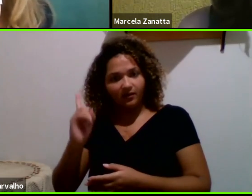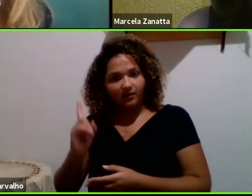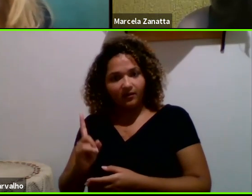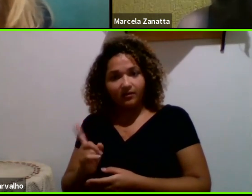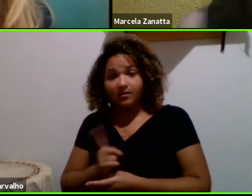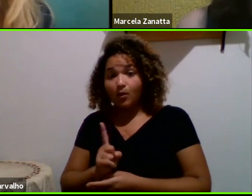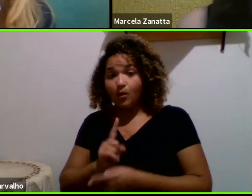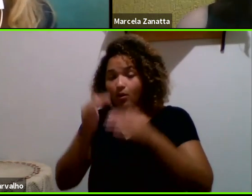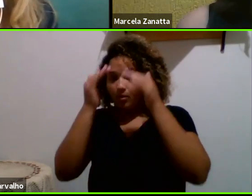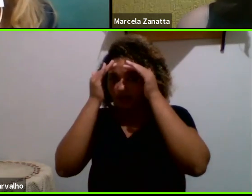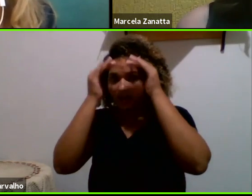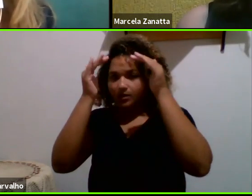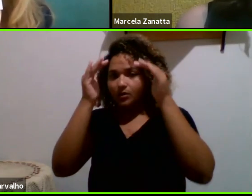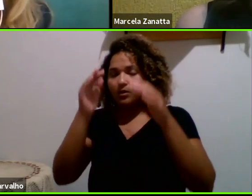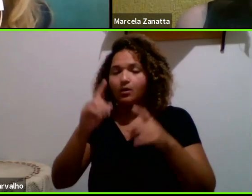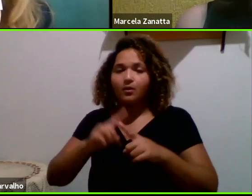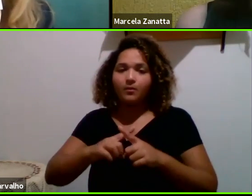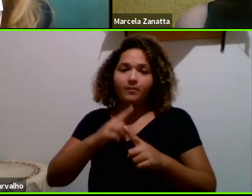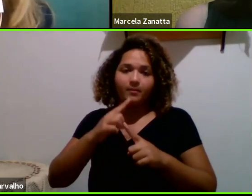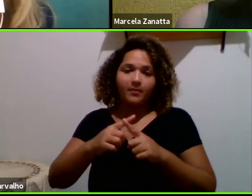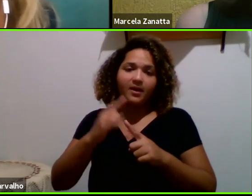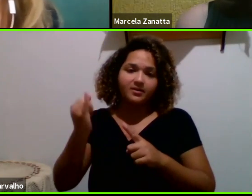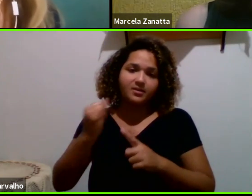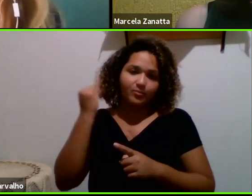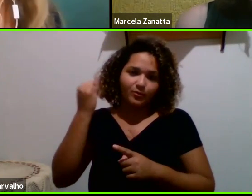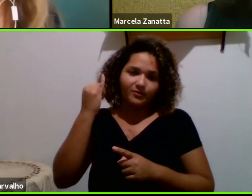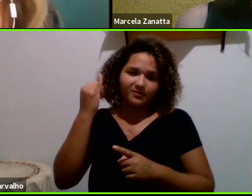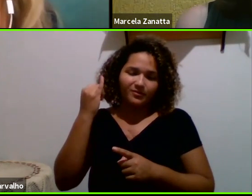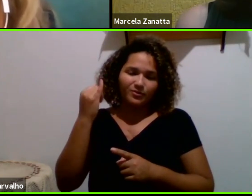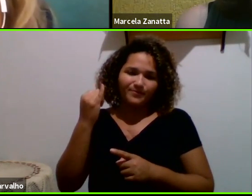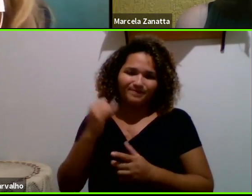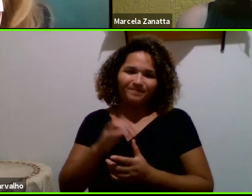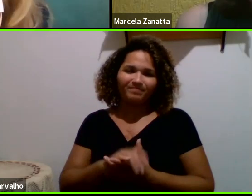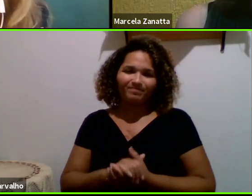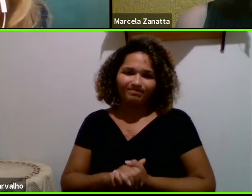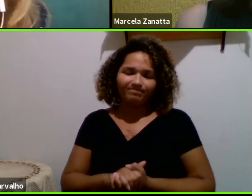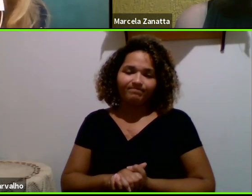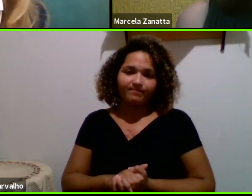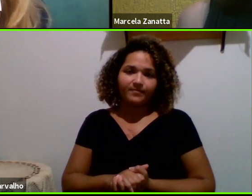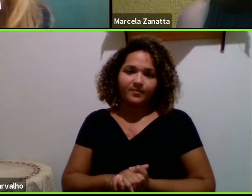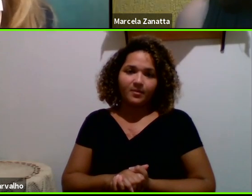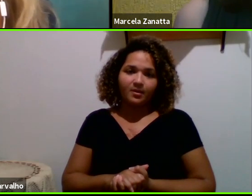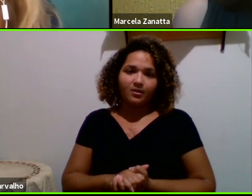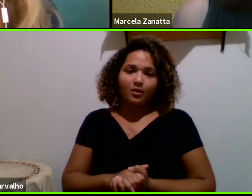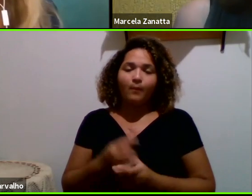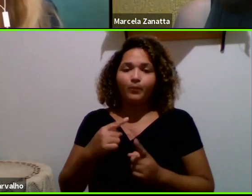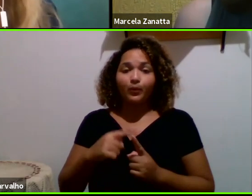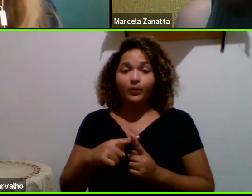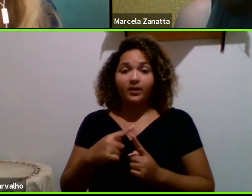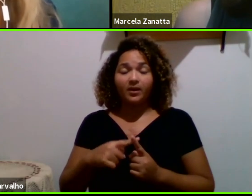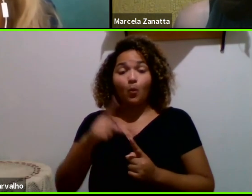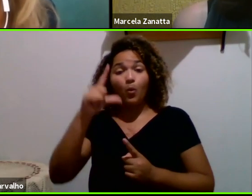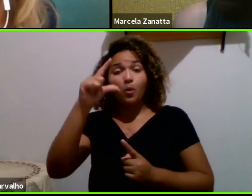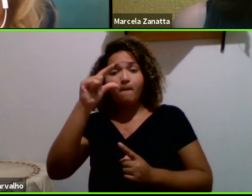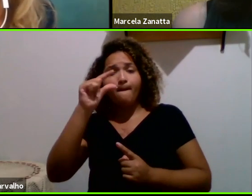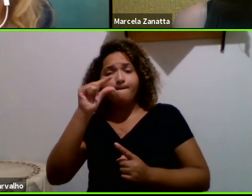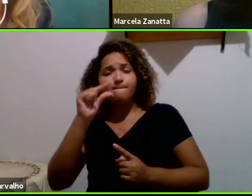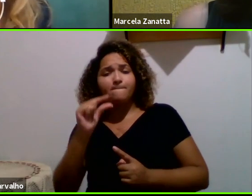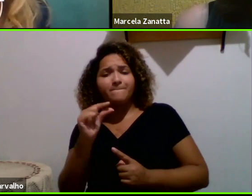onde ocorre o menor índice de intervenção. Pois quanto maior o índice de intervenção no parto, maior o risco